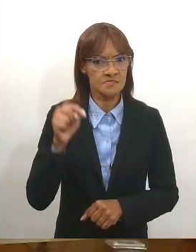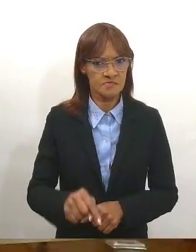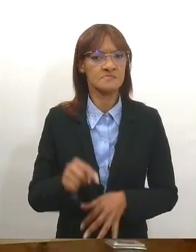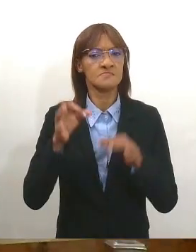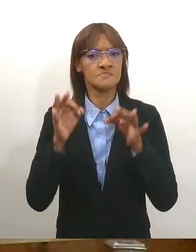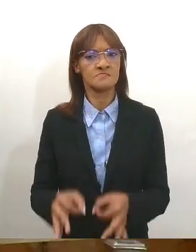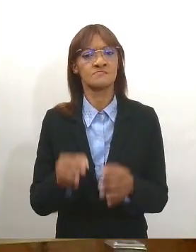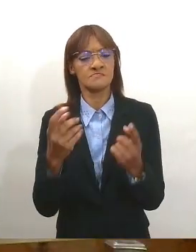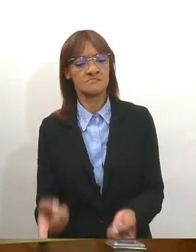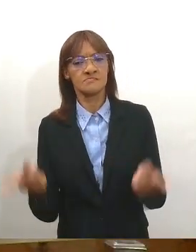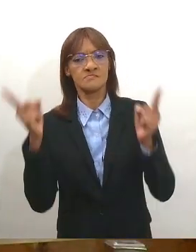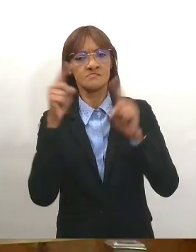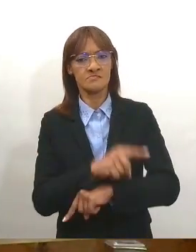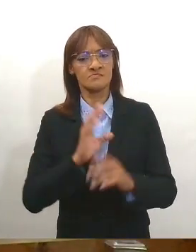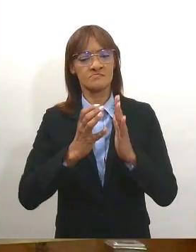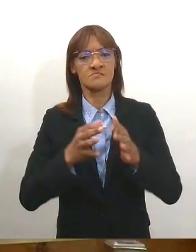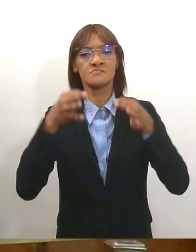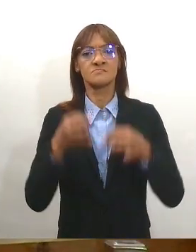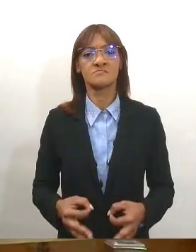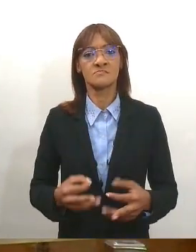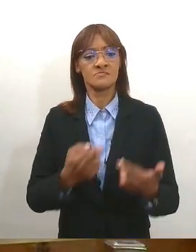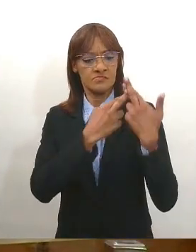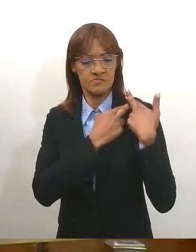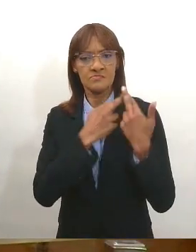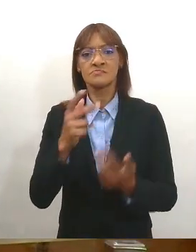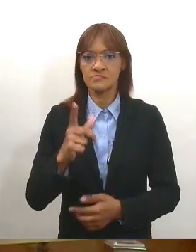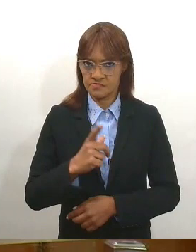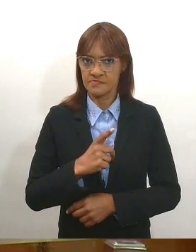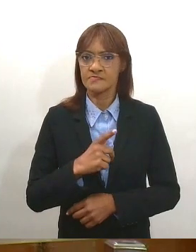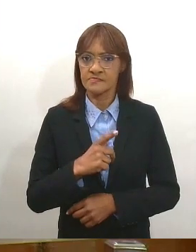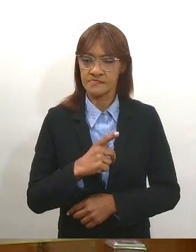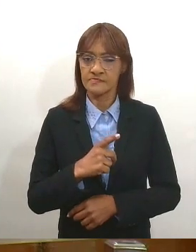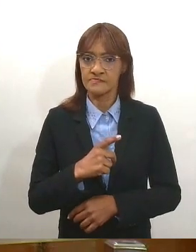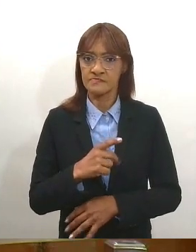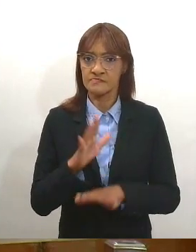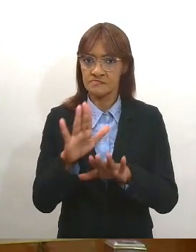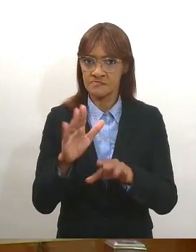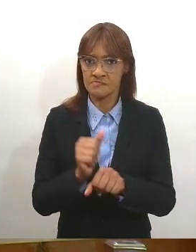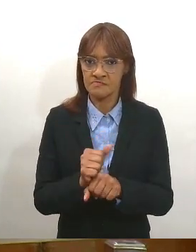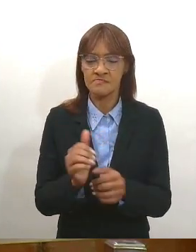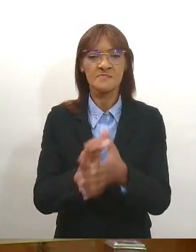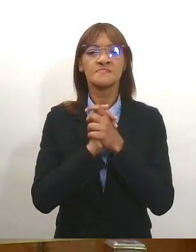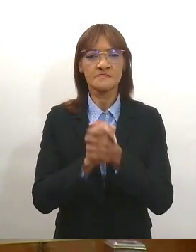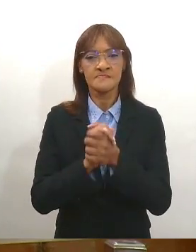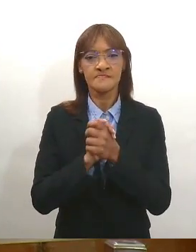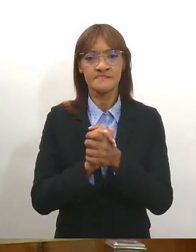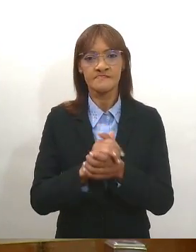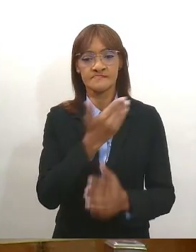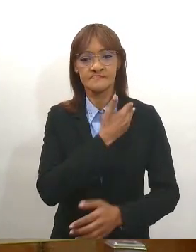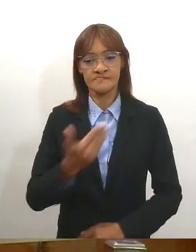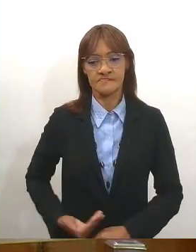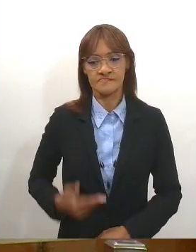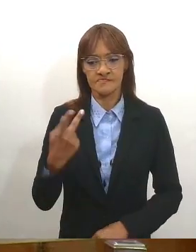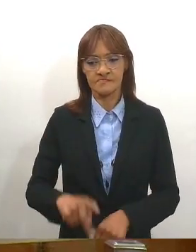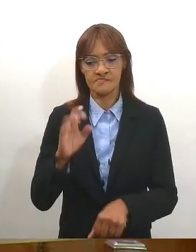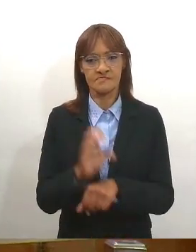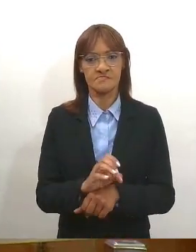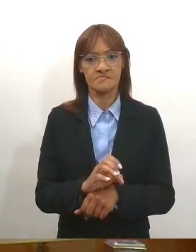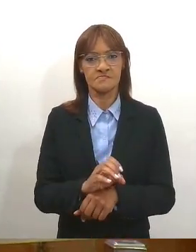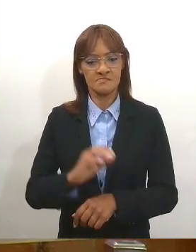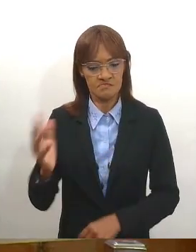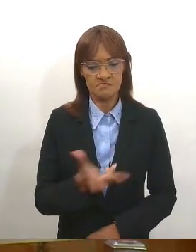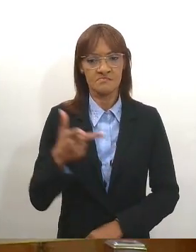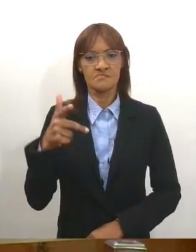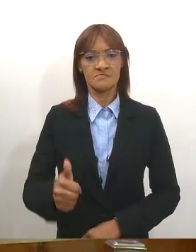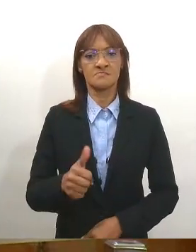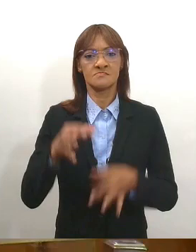responsável. E parabenizo o governo do estado pela atitude em rever os seus próprios atos. Muito obrigado,